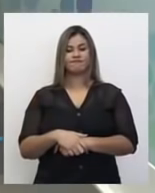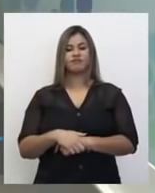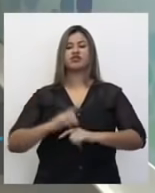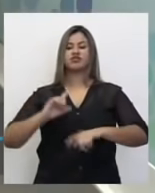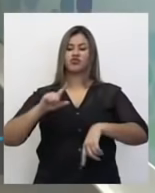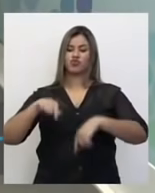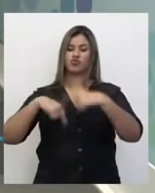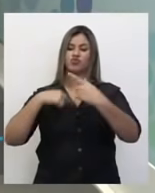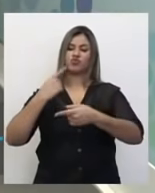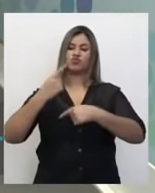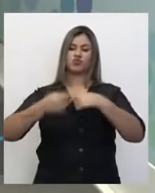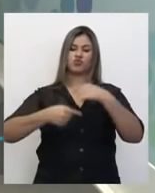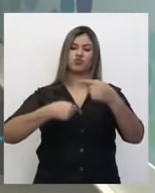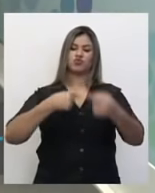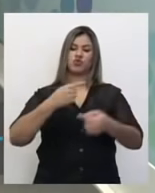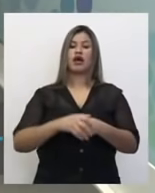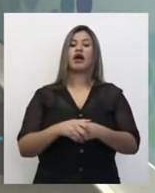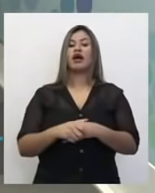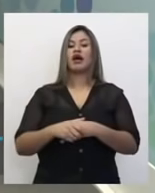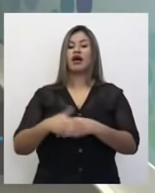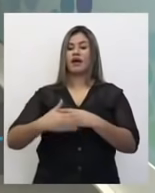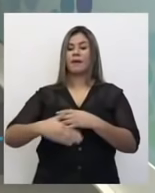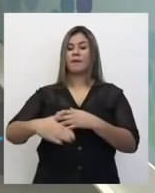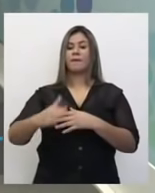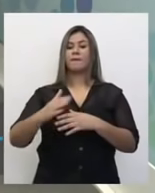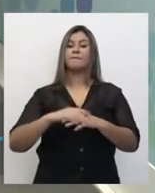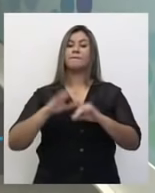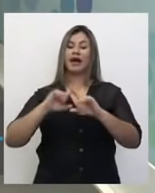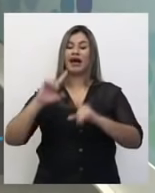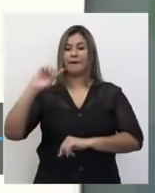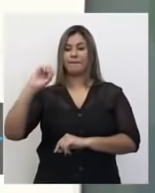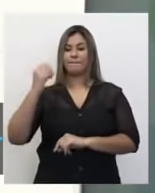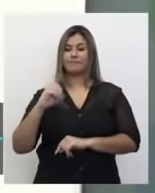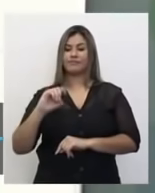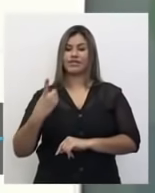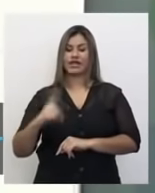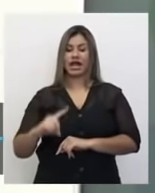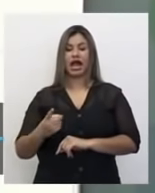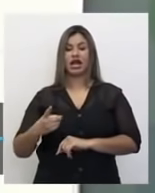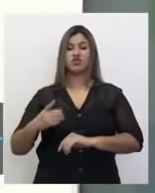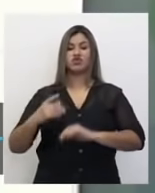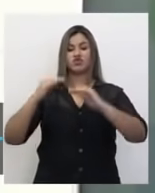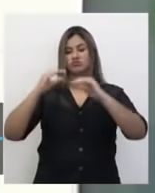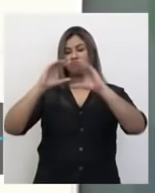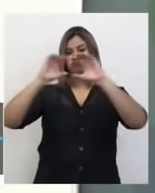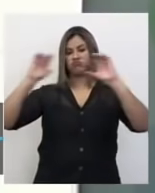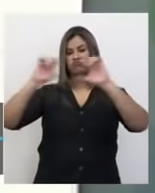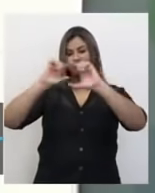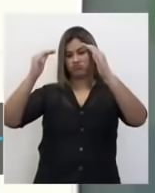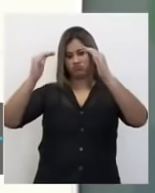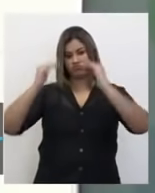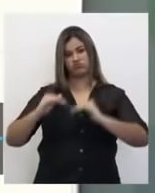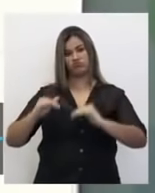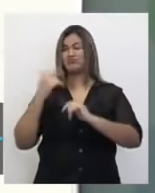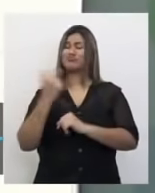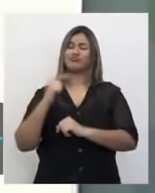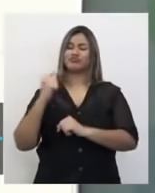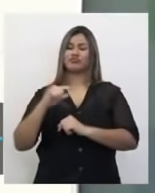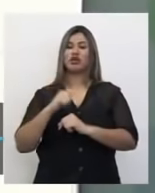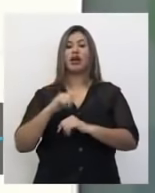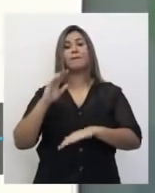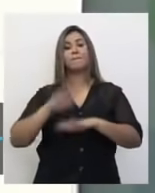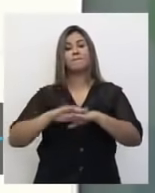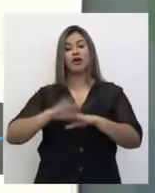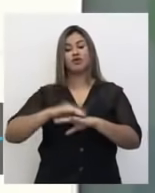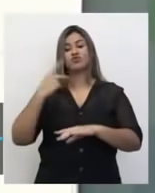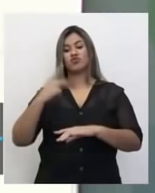sucessivamente. A ideia do binário é que não vai aparecer essa tabela embaixo, mas você pode fazer isso toda vez